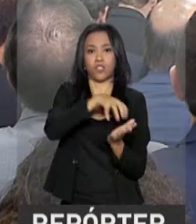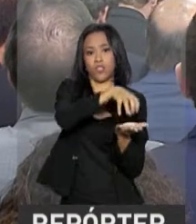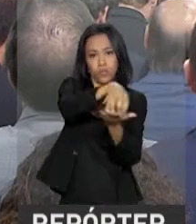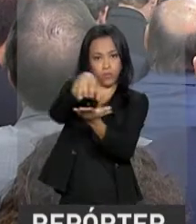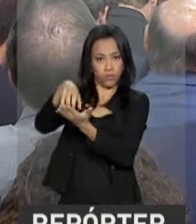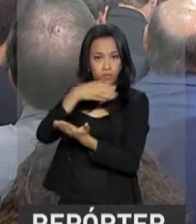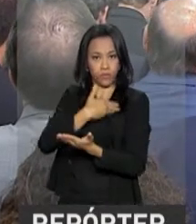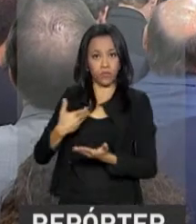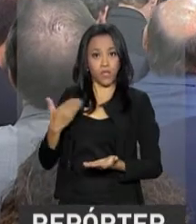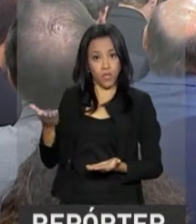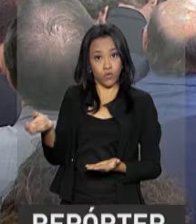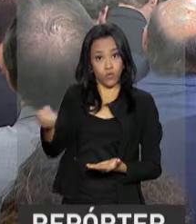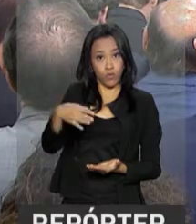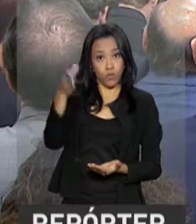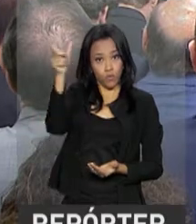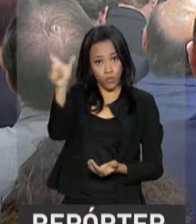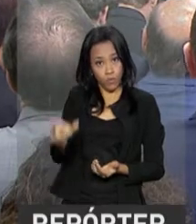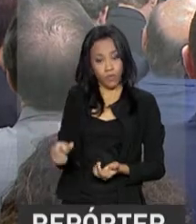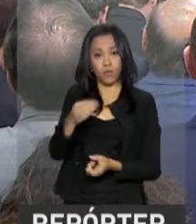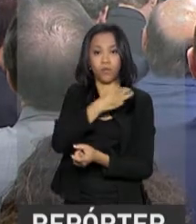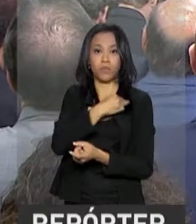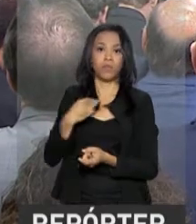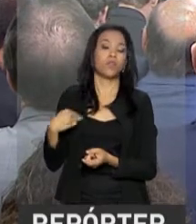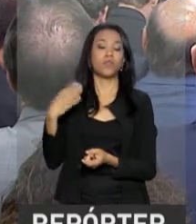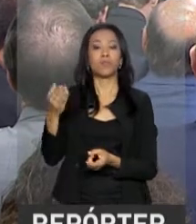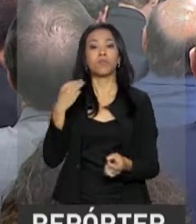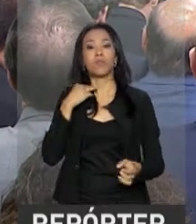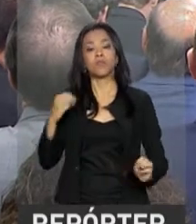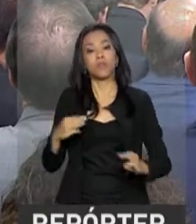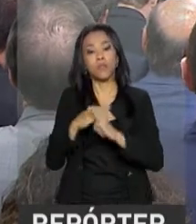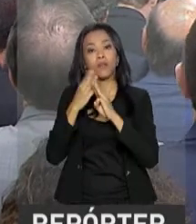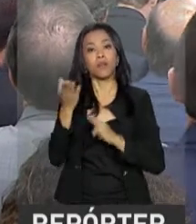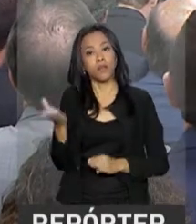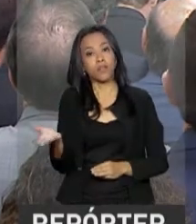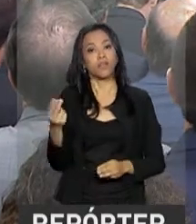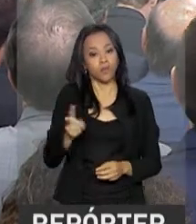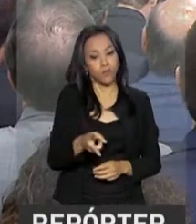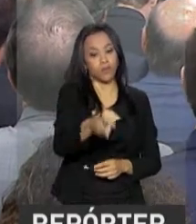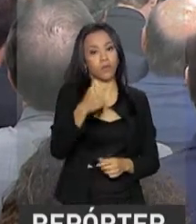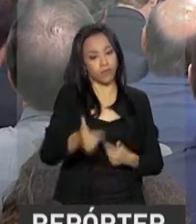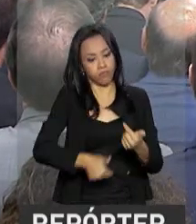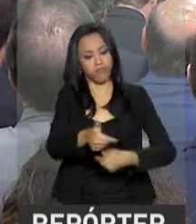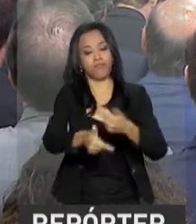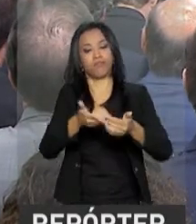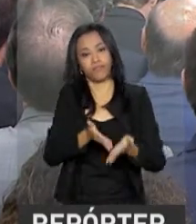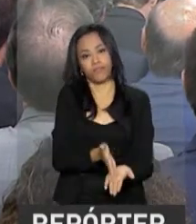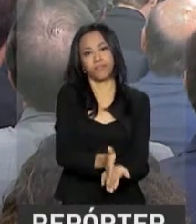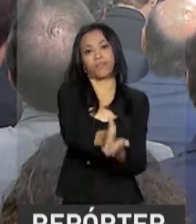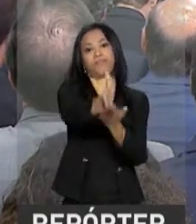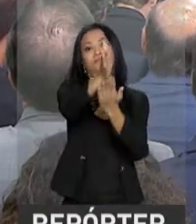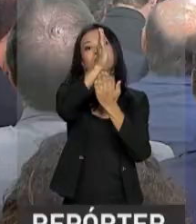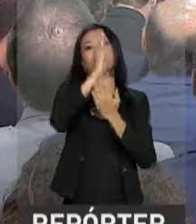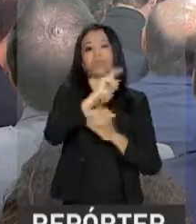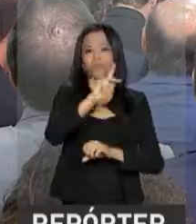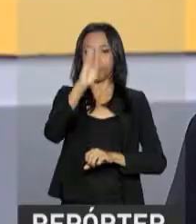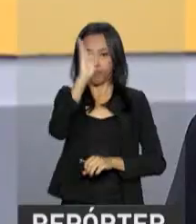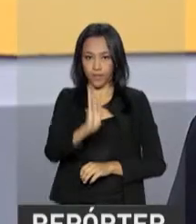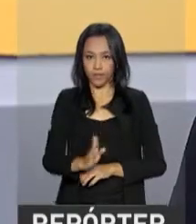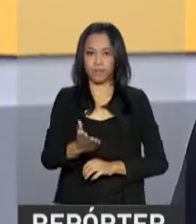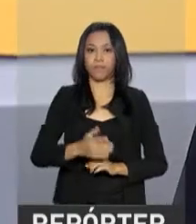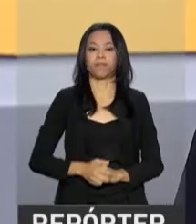assume seguiram ao lado dos colegas parlamentares este caminho e por isso o brasil conseguirá